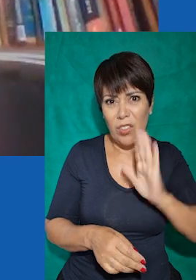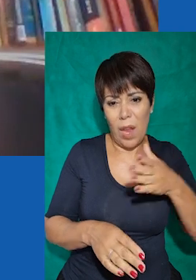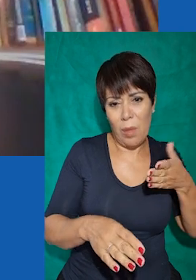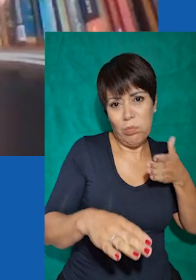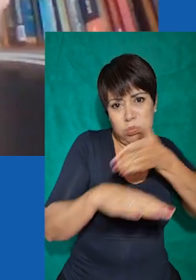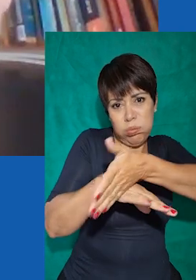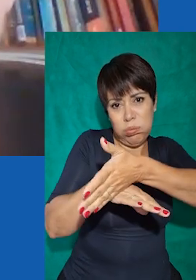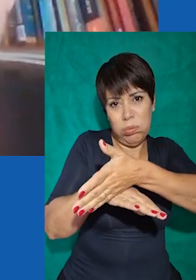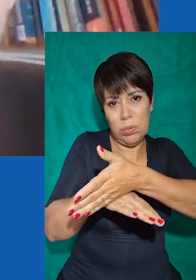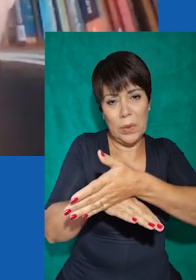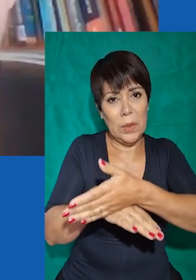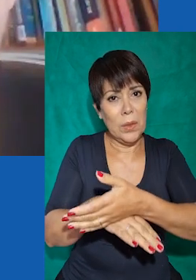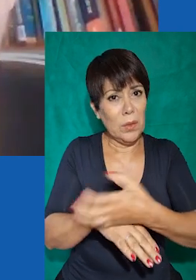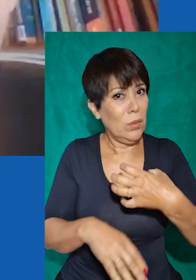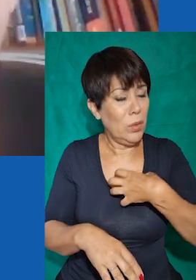sem precedente, né?